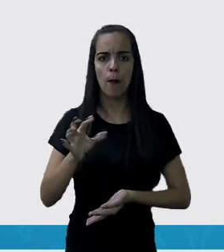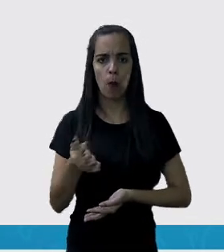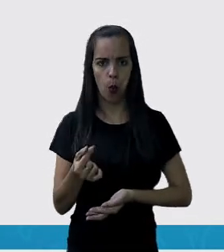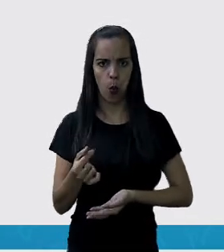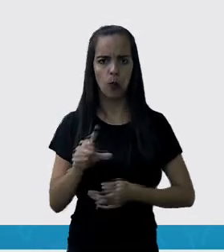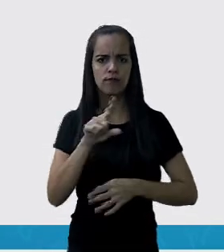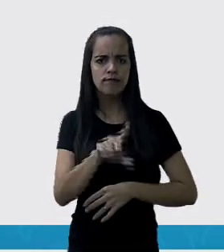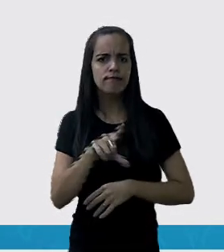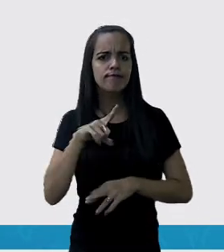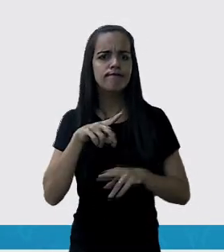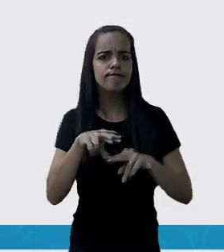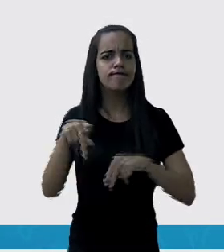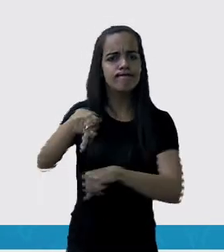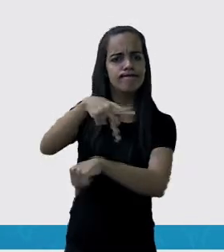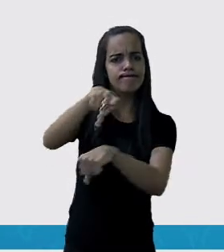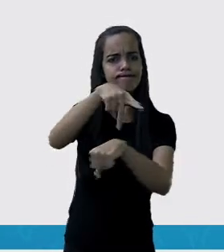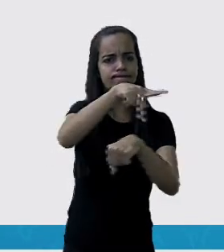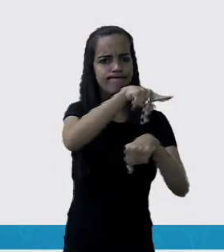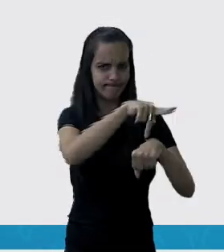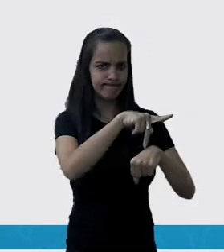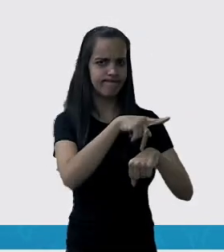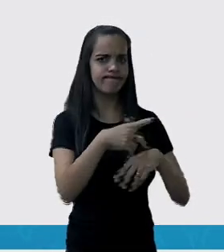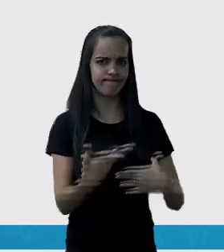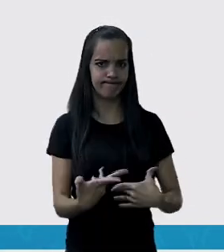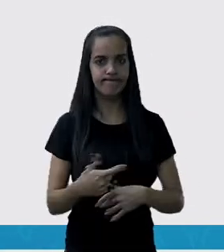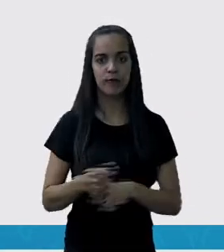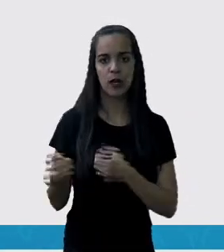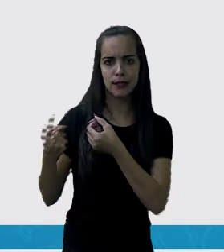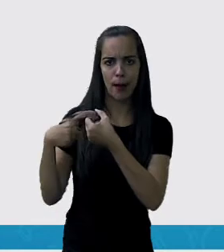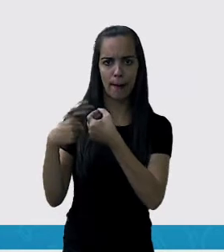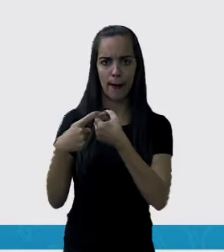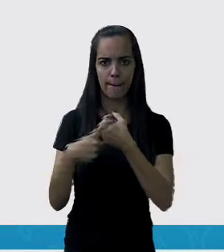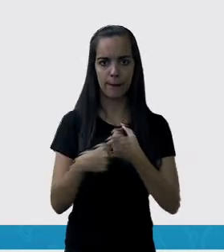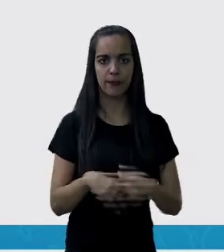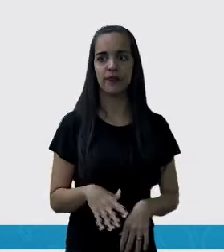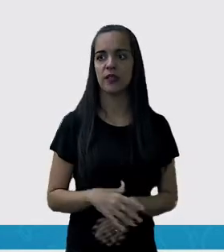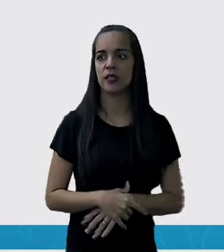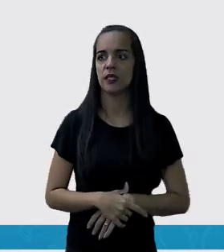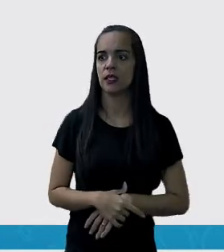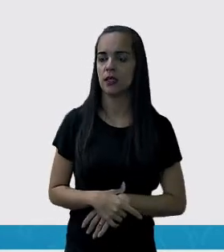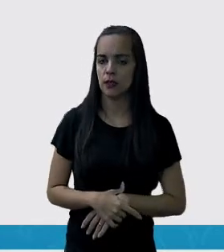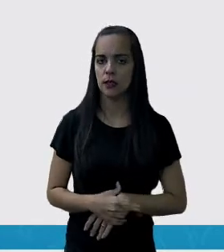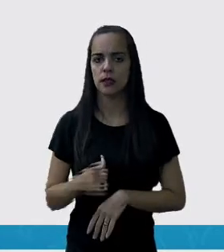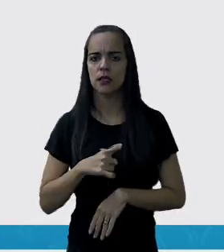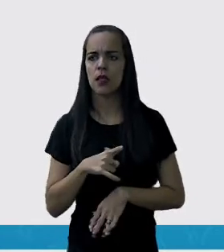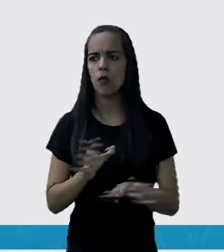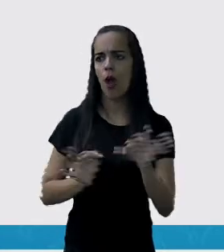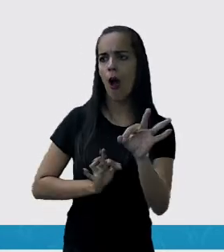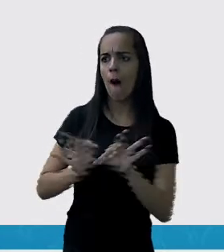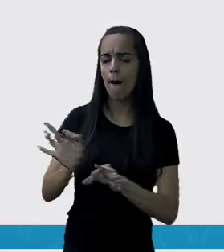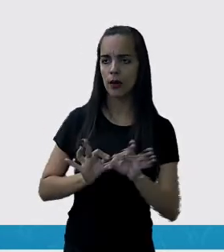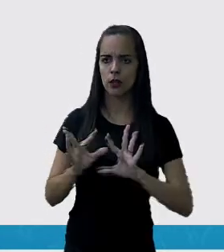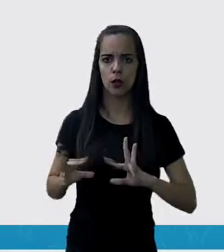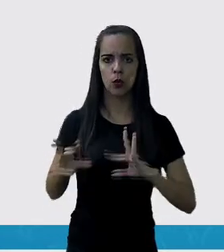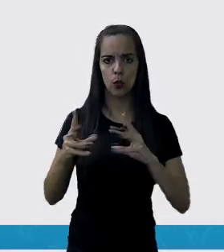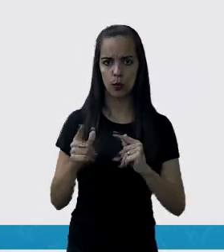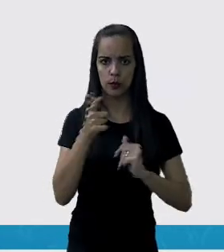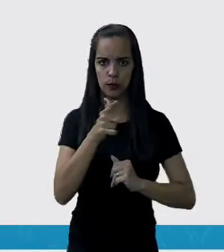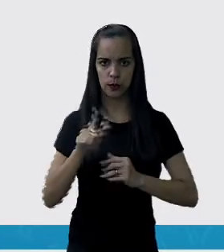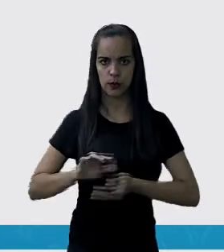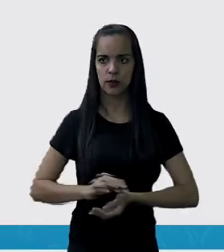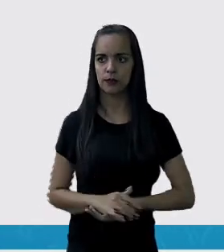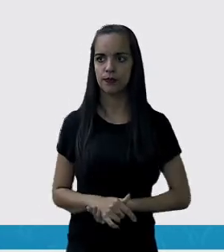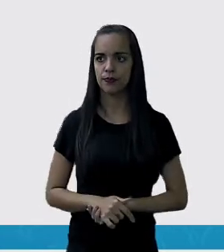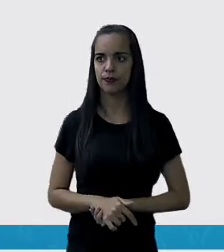1992. Foi traçado as condições, né, os